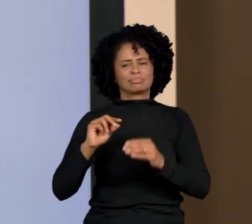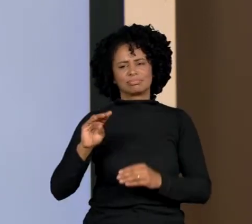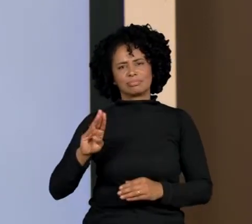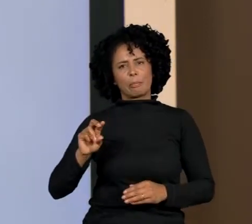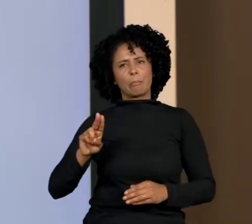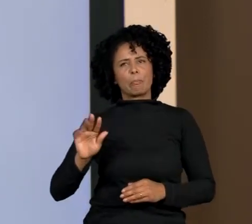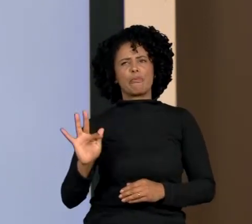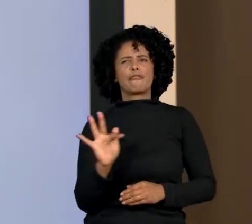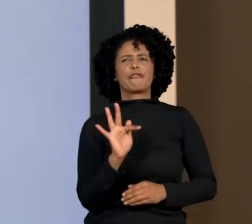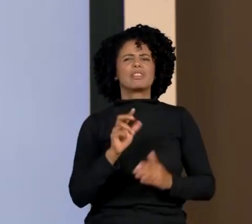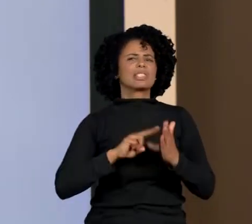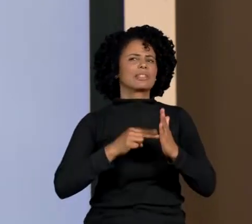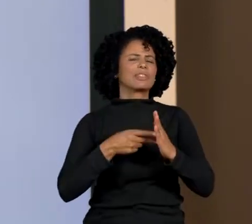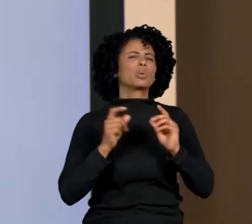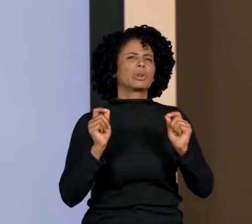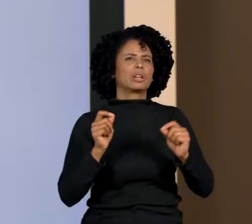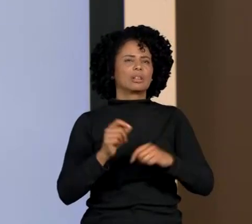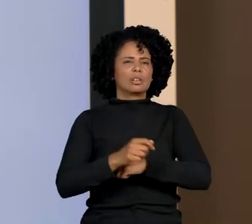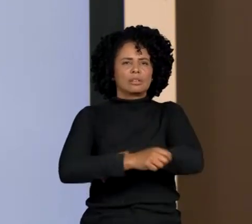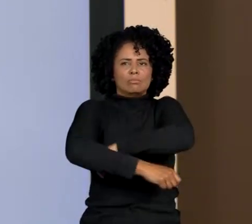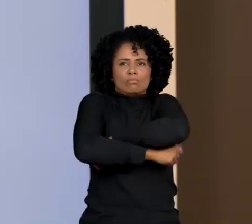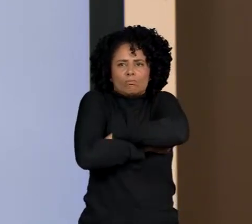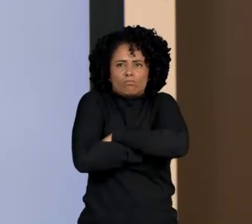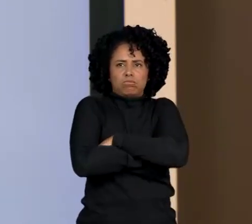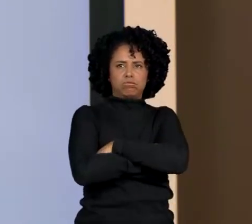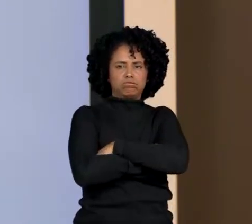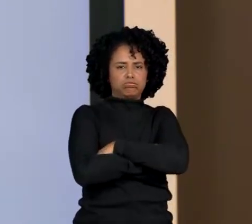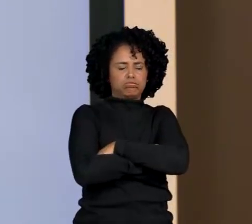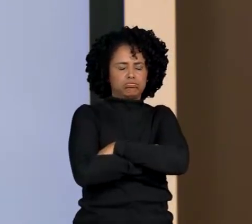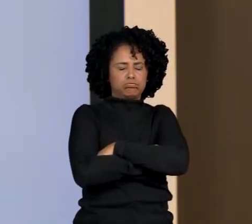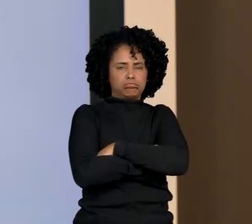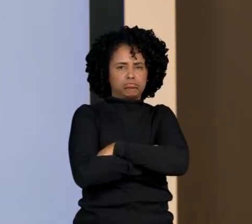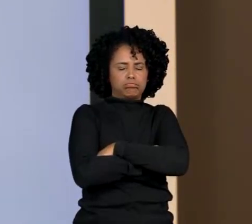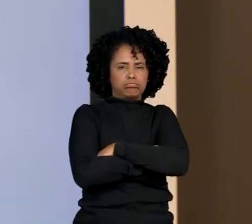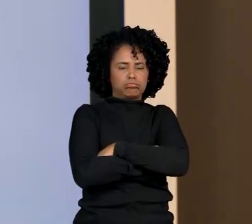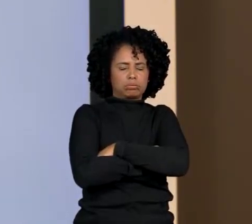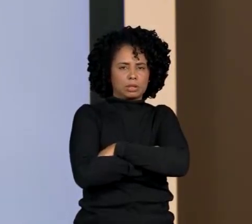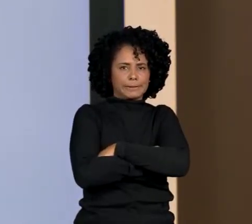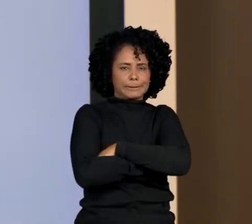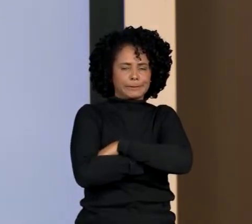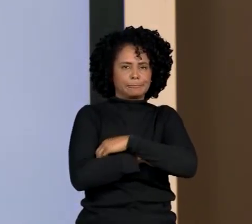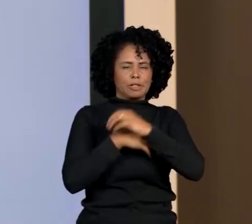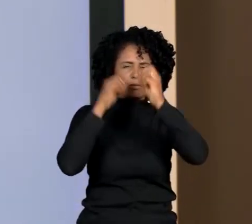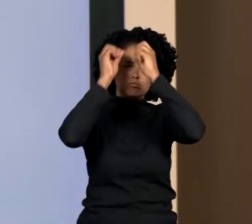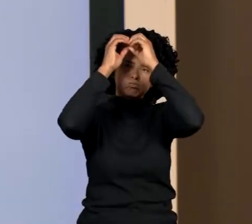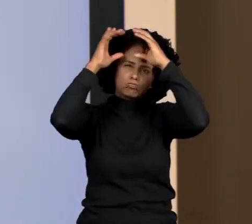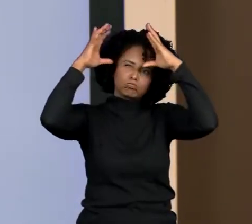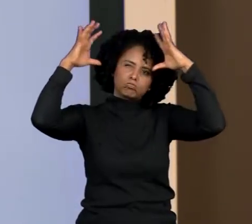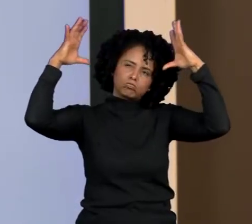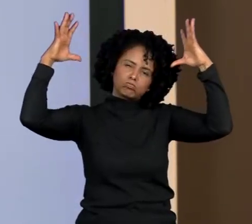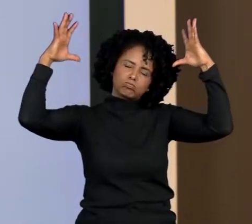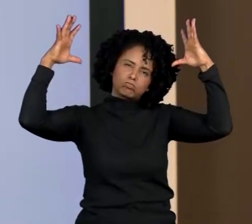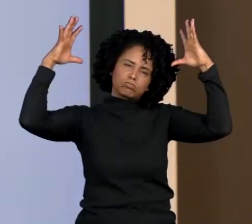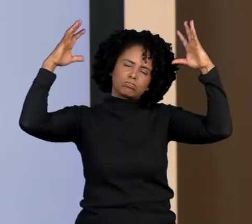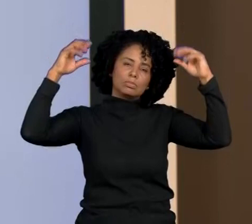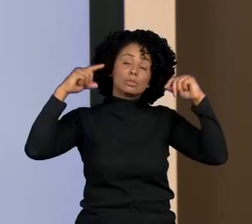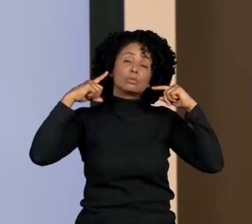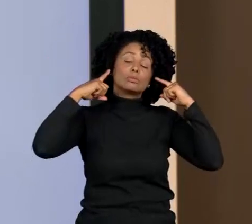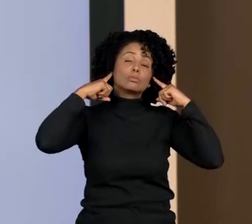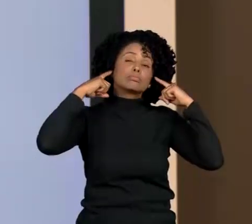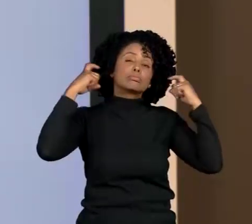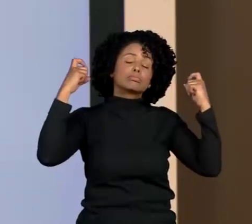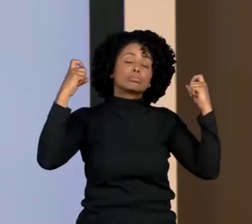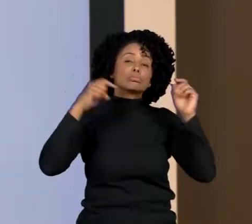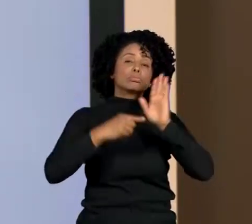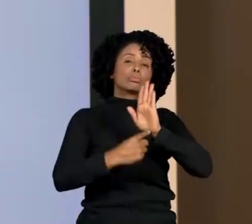buf? Ou ele resmungou, ele ficou bravo no pensamento dele? Isso aqui está representando um som. Então, aqui eu tenho o